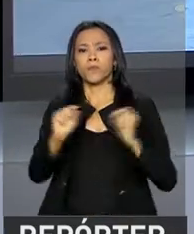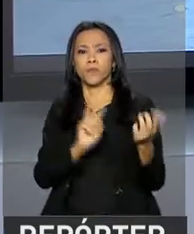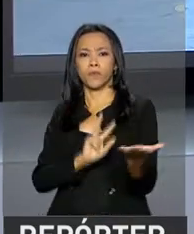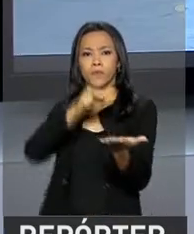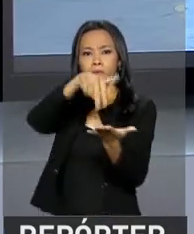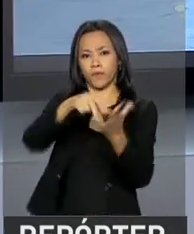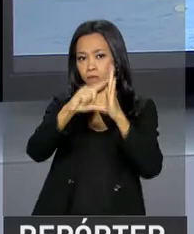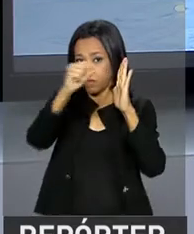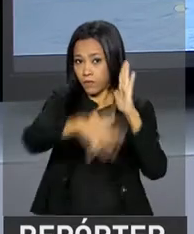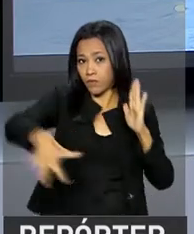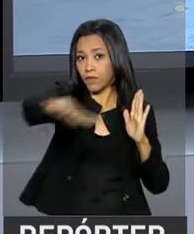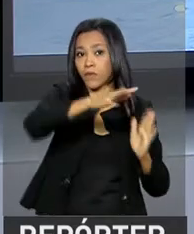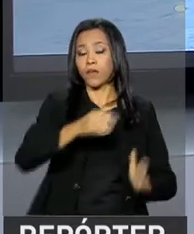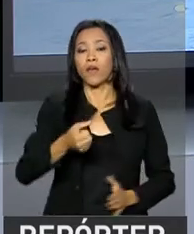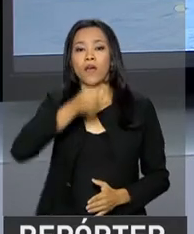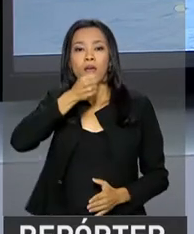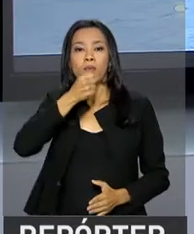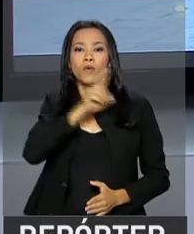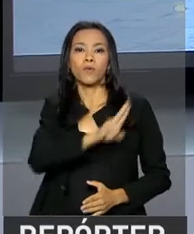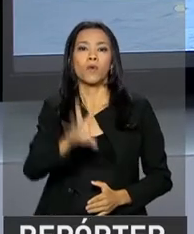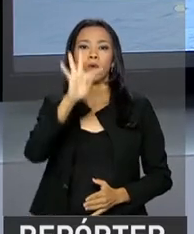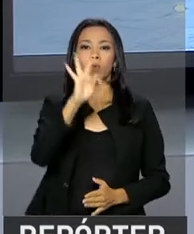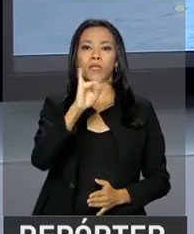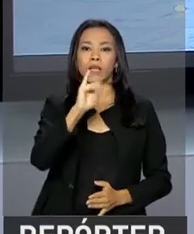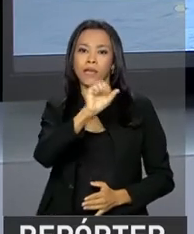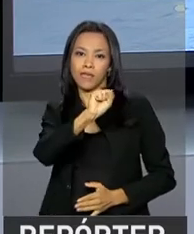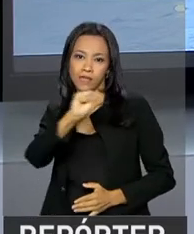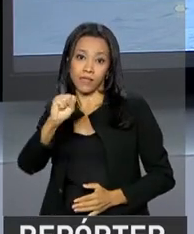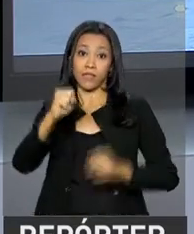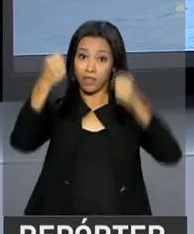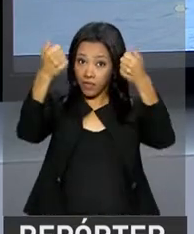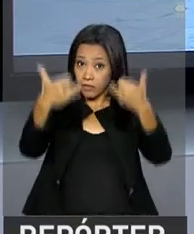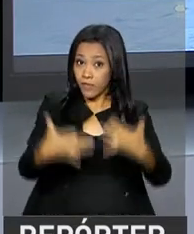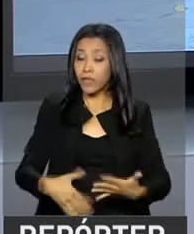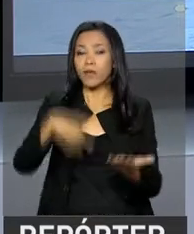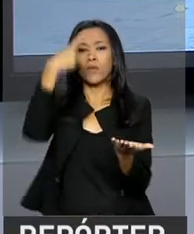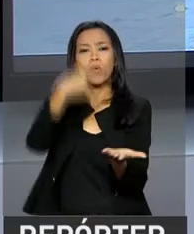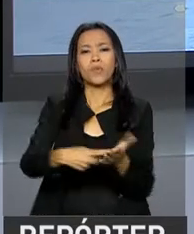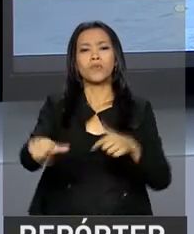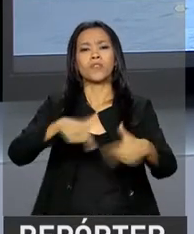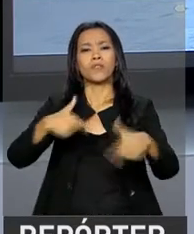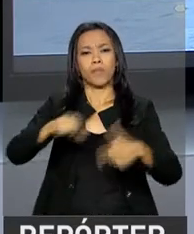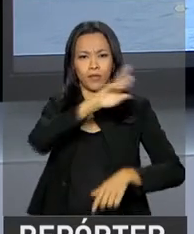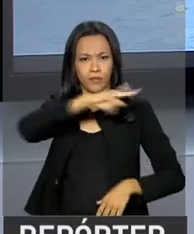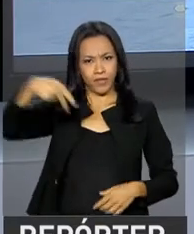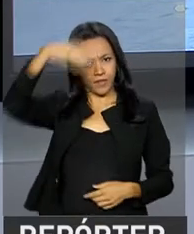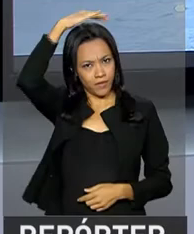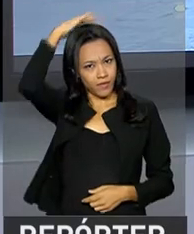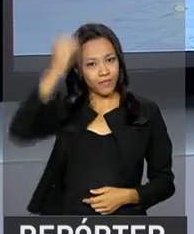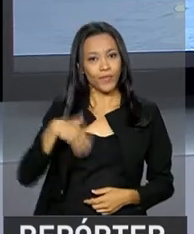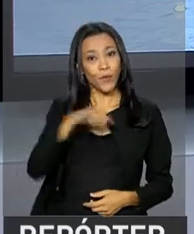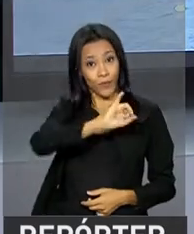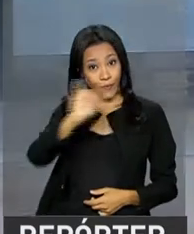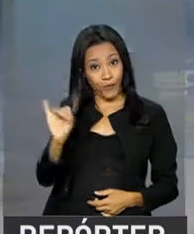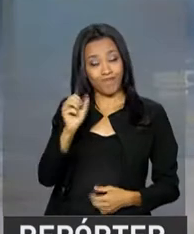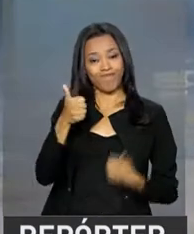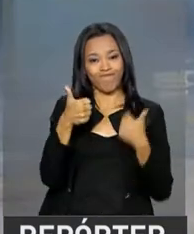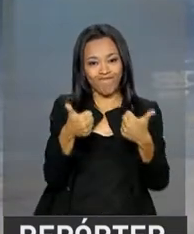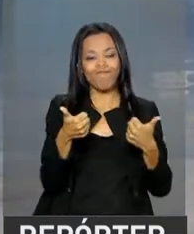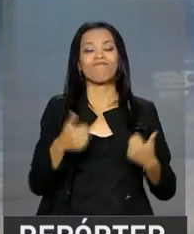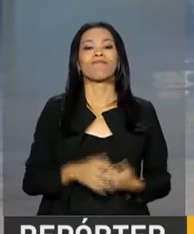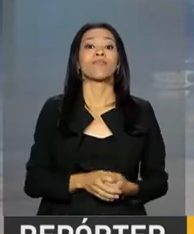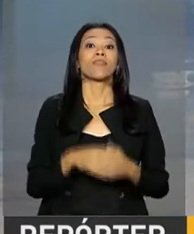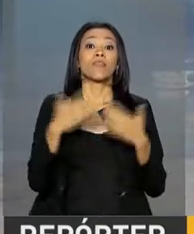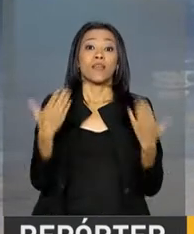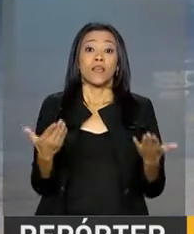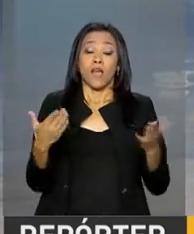palácio do planalto com repórteres há dias que tem agenda do governo pra gente o lá isso lá leandro a reforma trabalhista